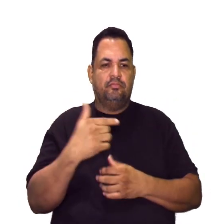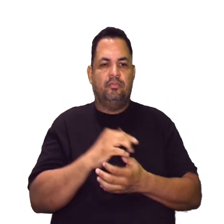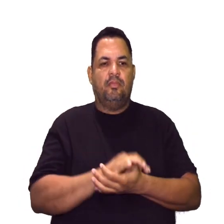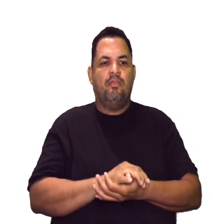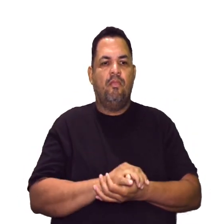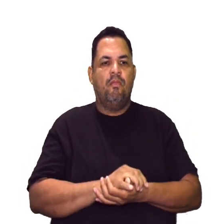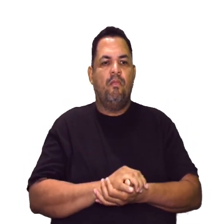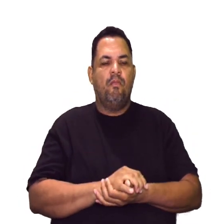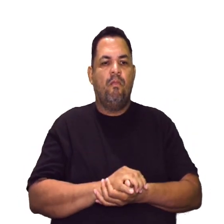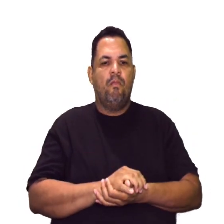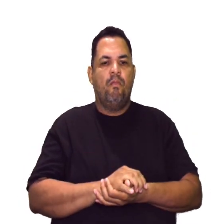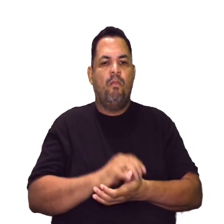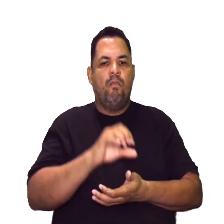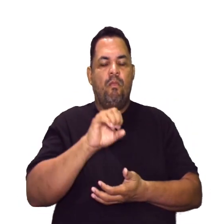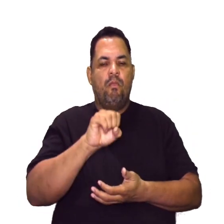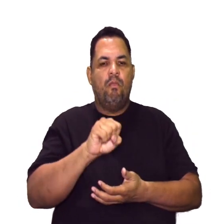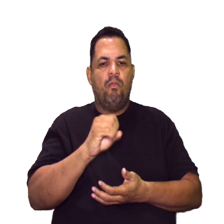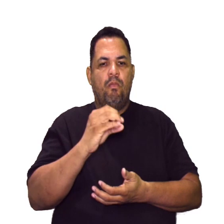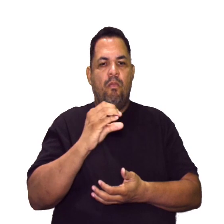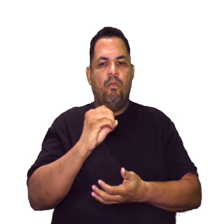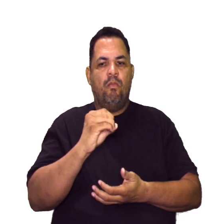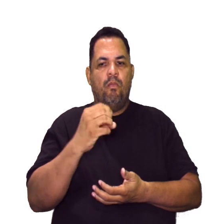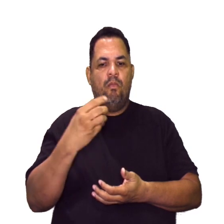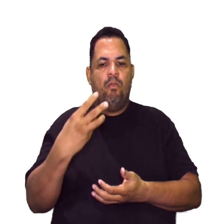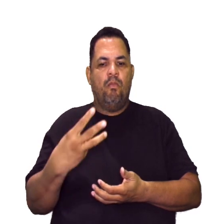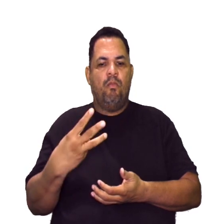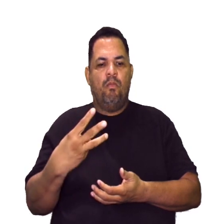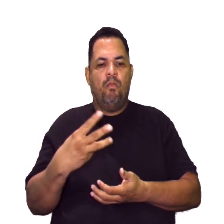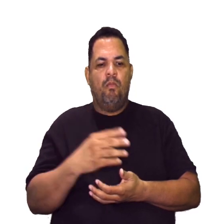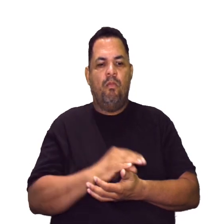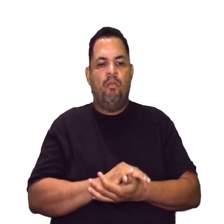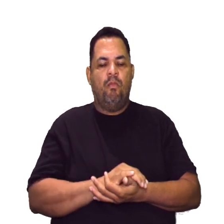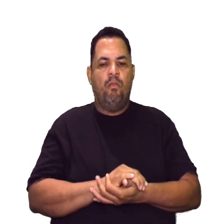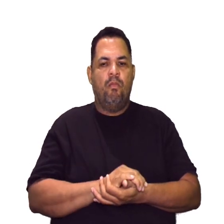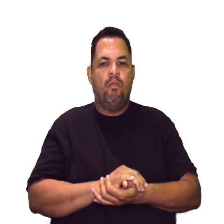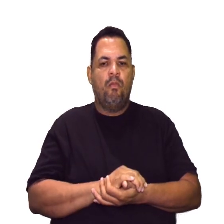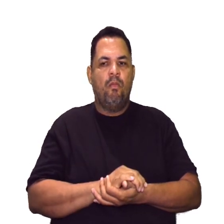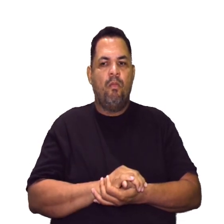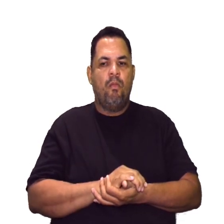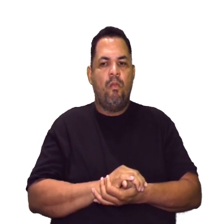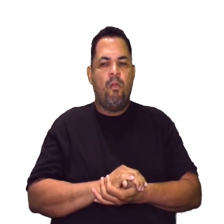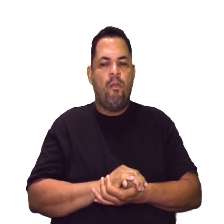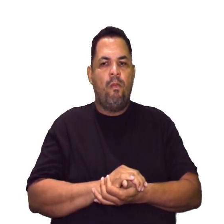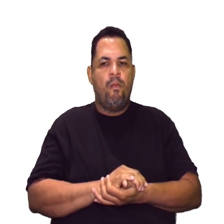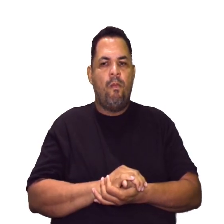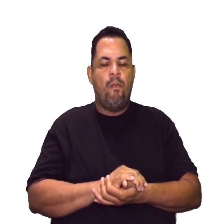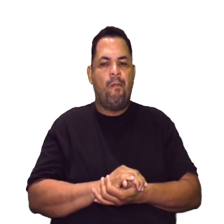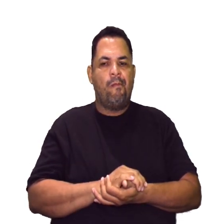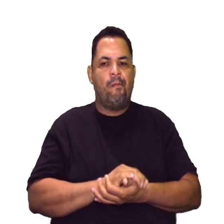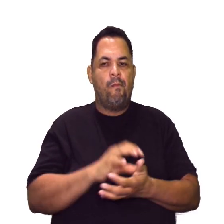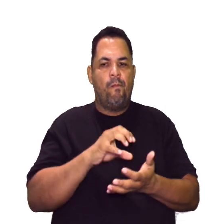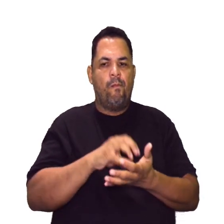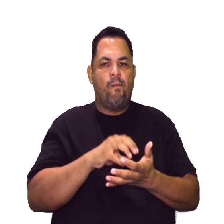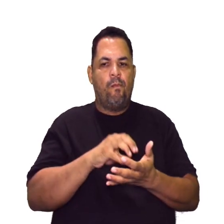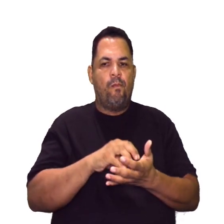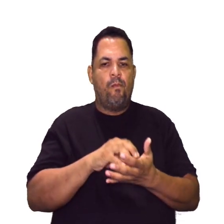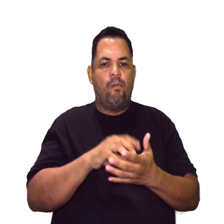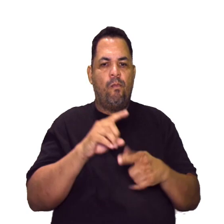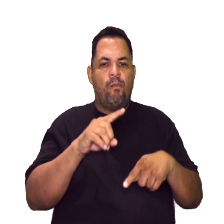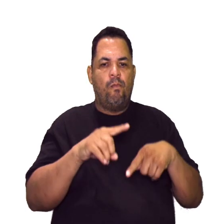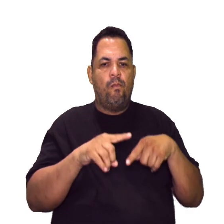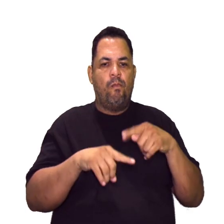angular. SO3 é um trigonar plana, no caso, com o elemento central,